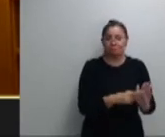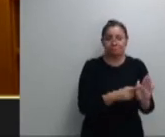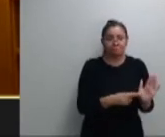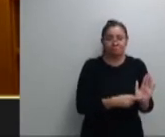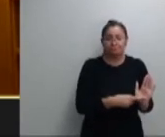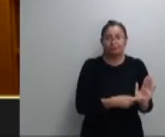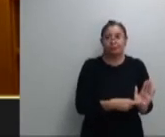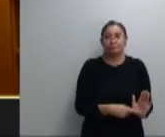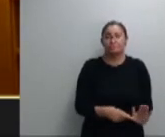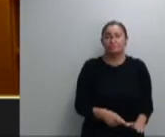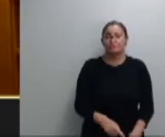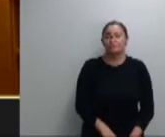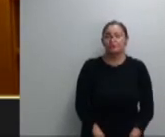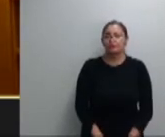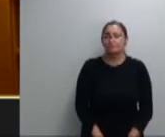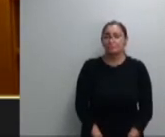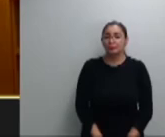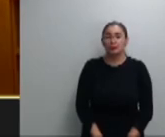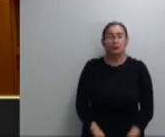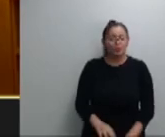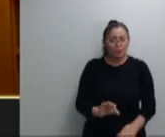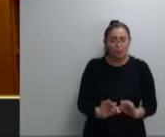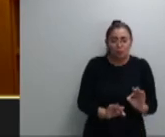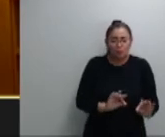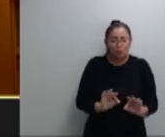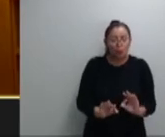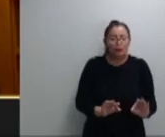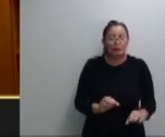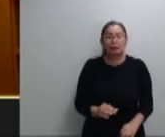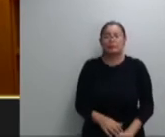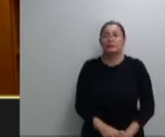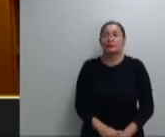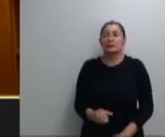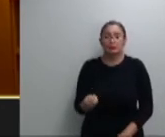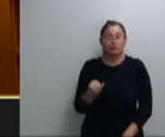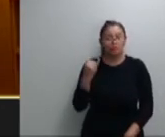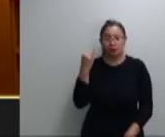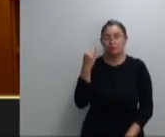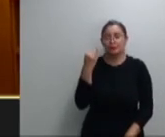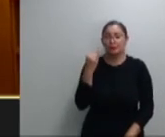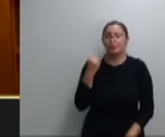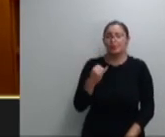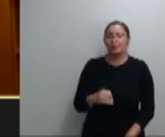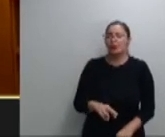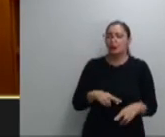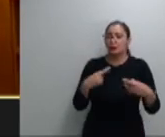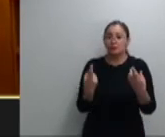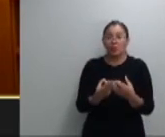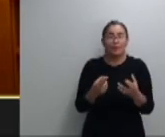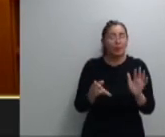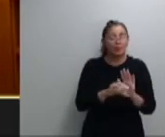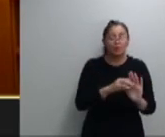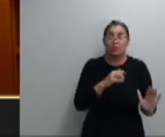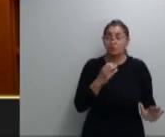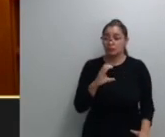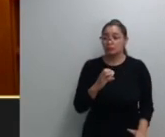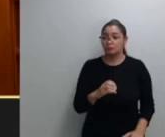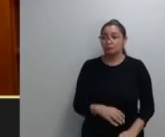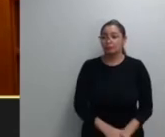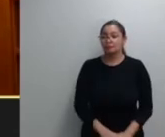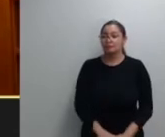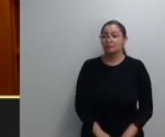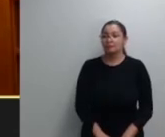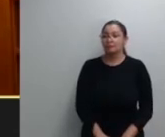PIS e COFINS, sempre foi dado um tratamento equivalente. Então, em relação a essa primeira causa de pedir, ministros, a